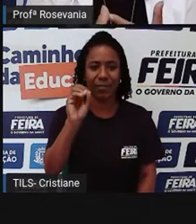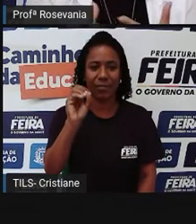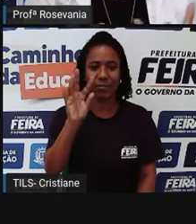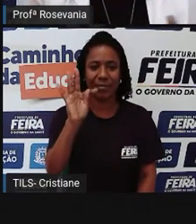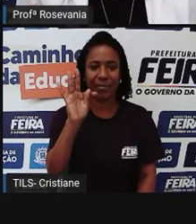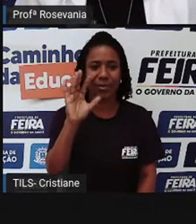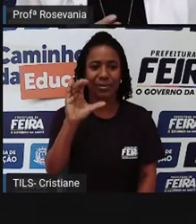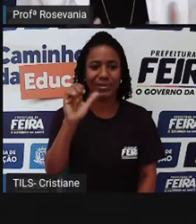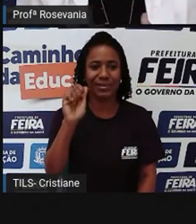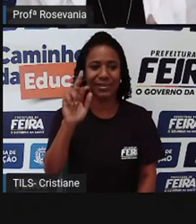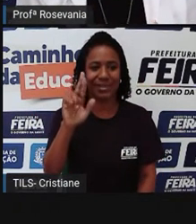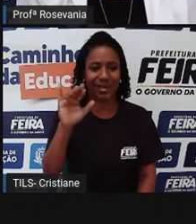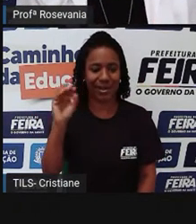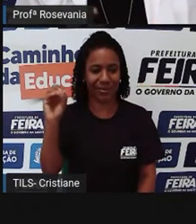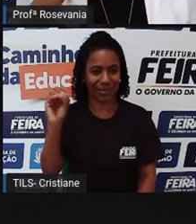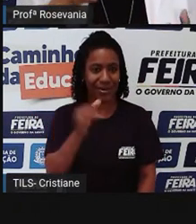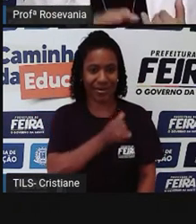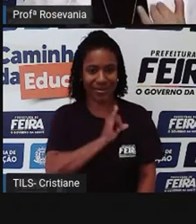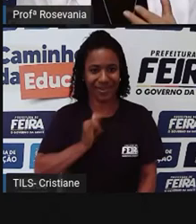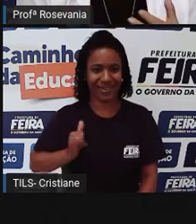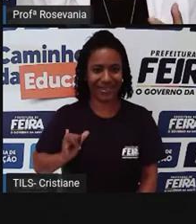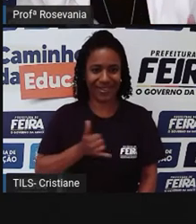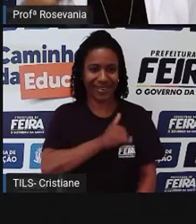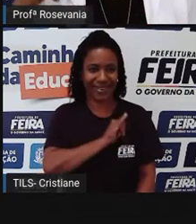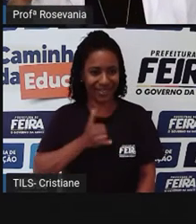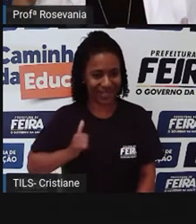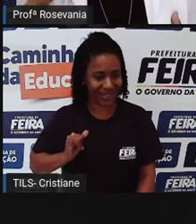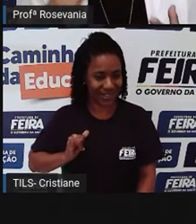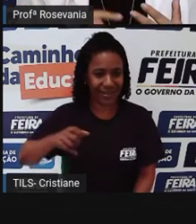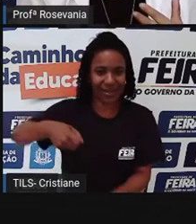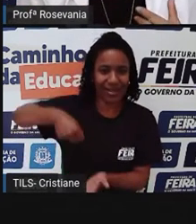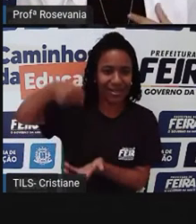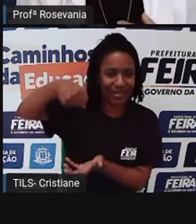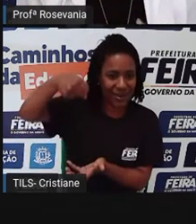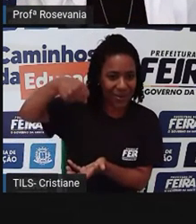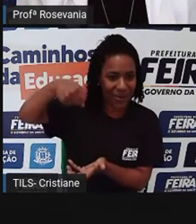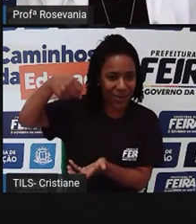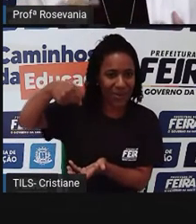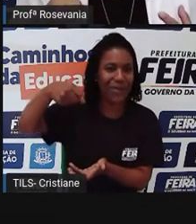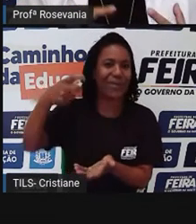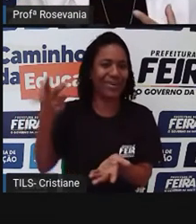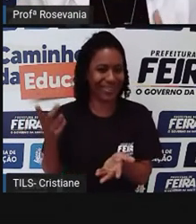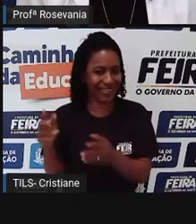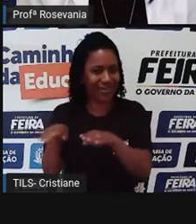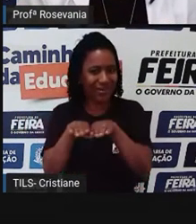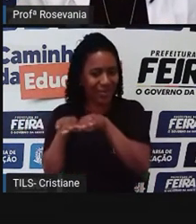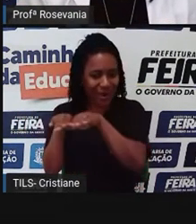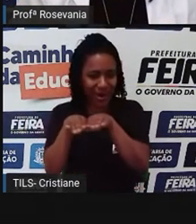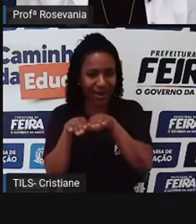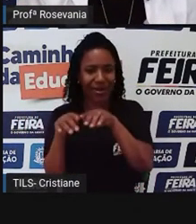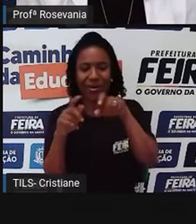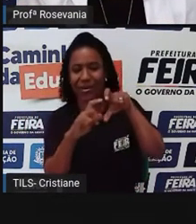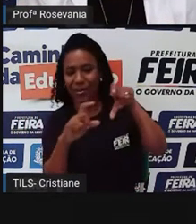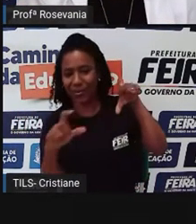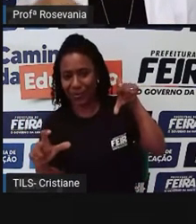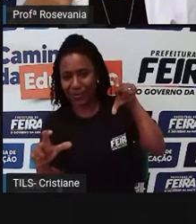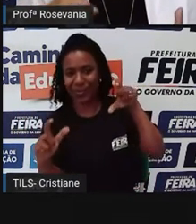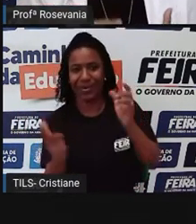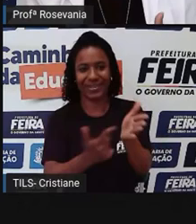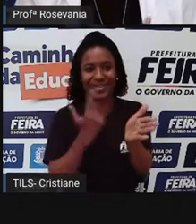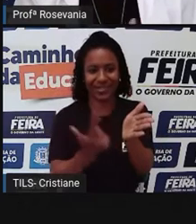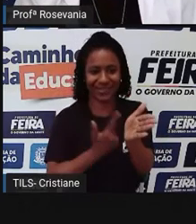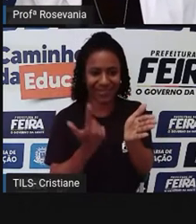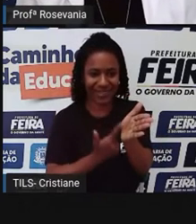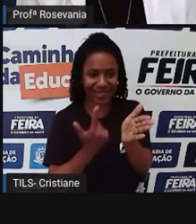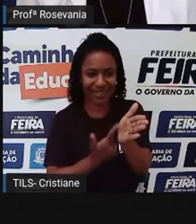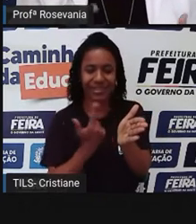vai ver que é bastante semelhante às sacolas que vêm os produtos, os catálogos, os próprios produtos são iguais,